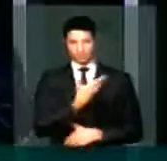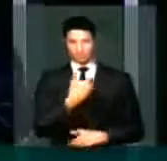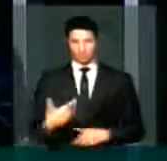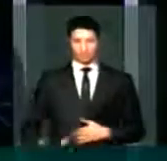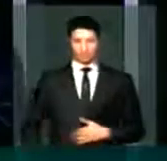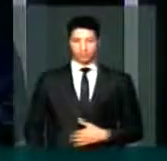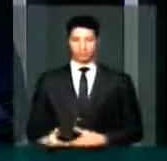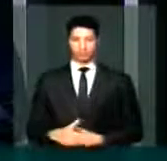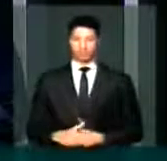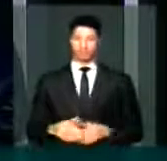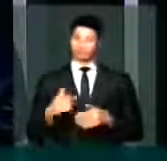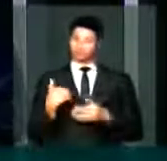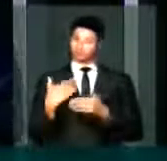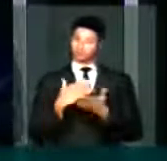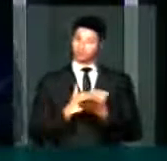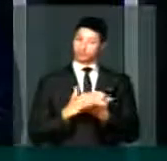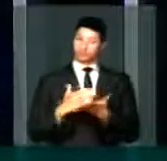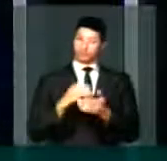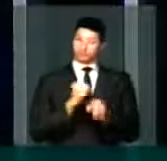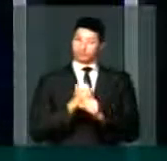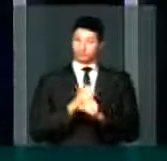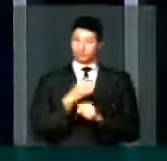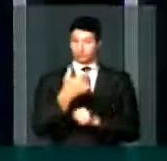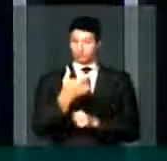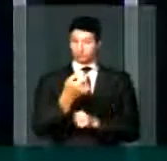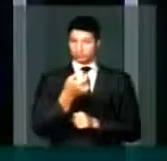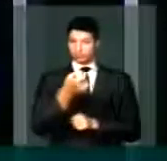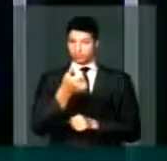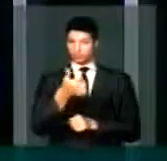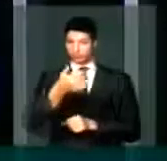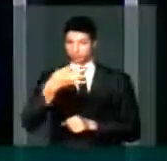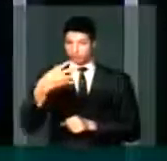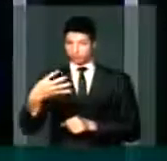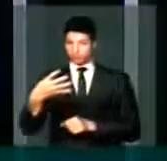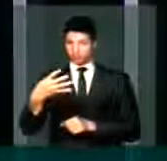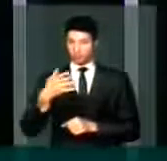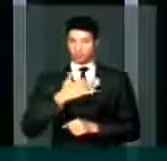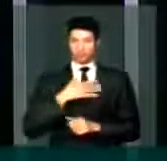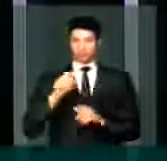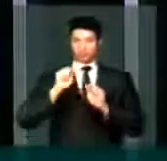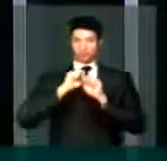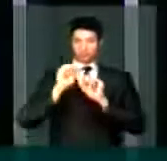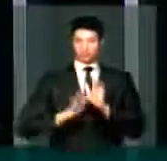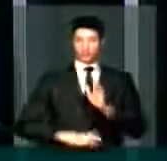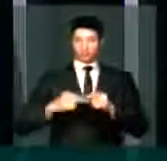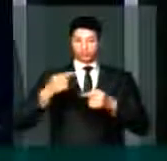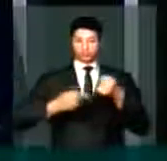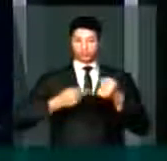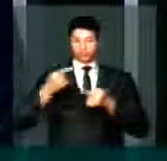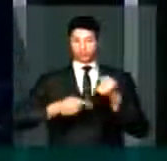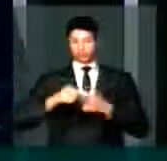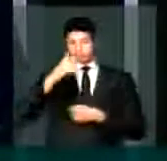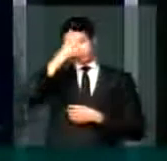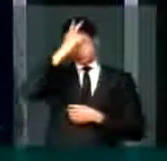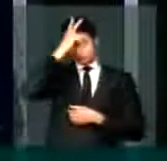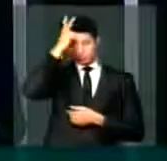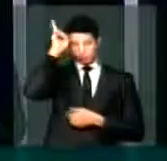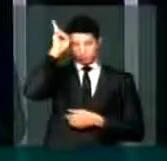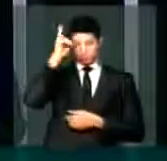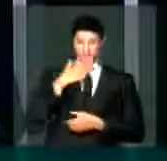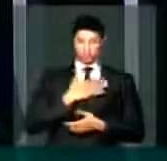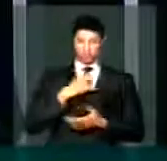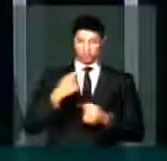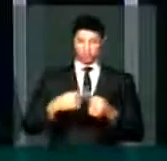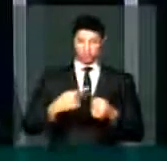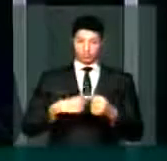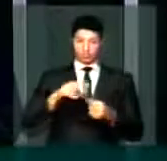pública. Comecei no ano de 2004 minha atividade política, disputando o mandato de vereador na minha cidade,